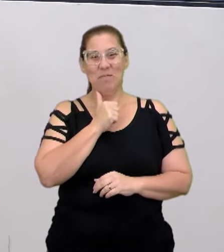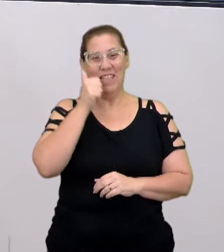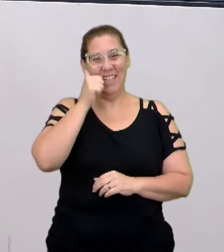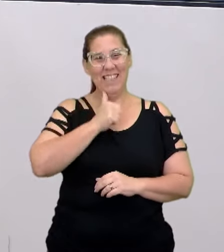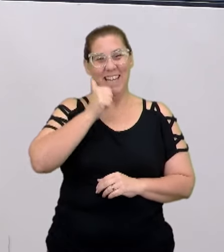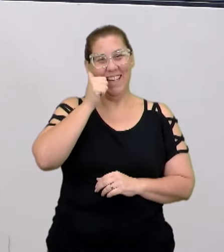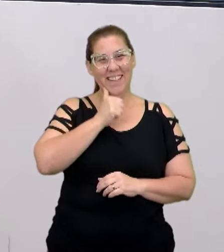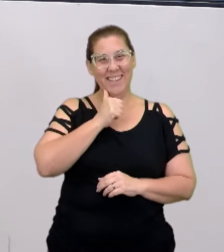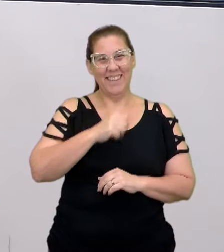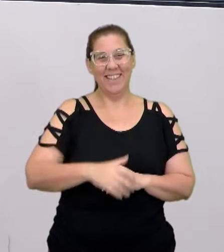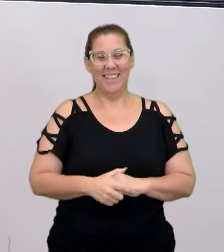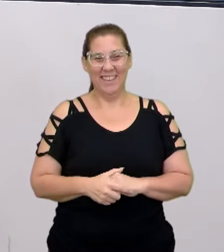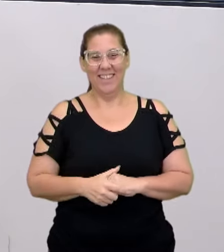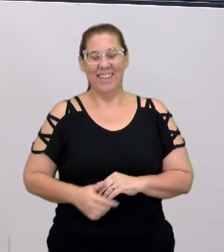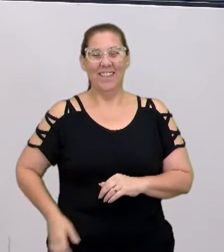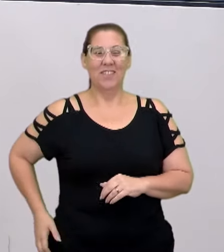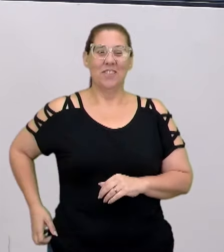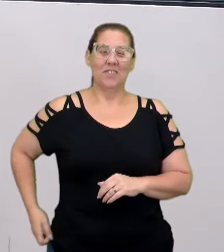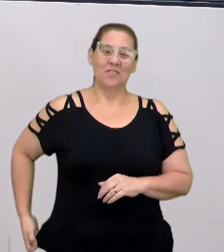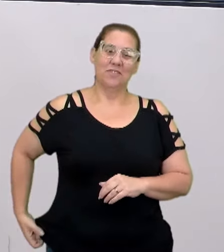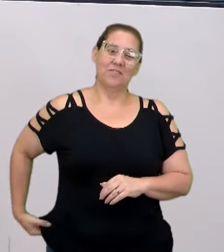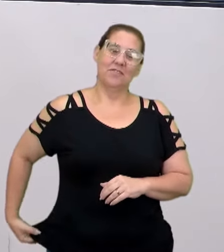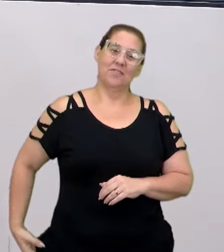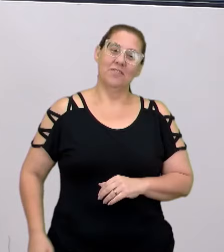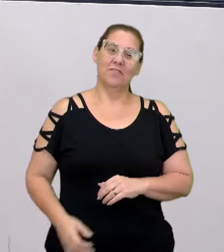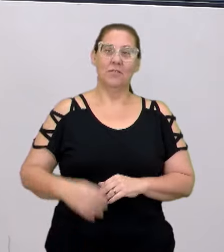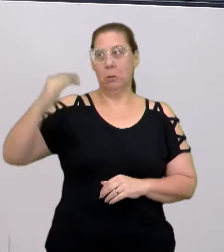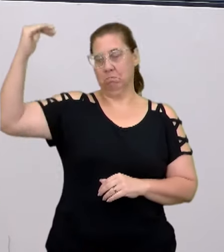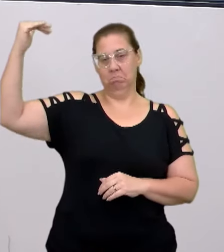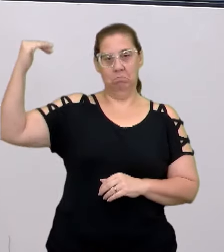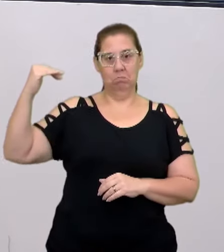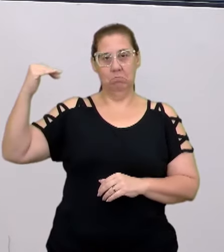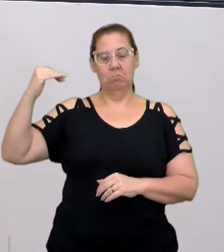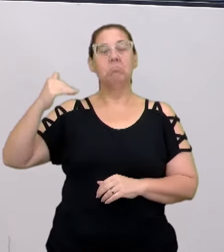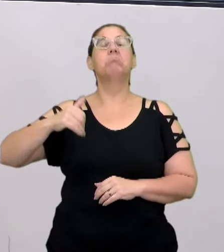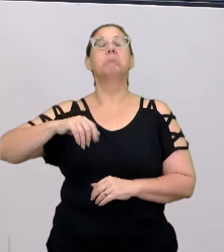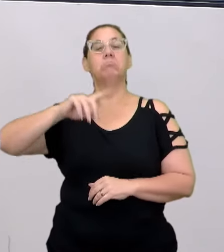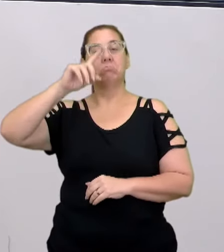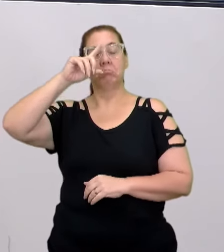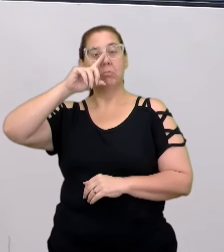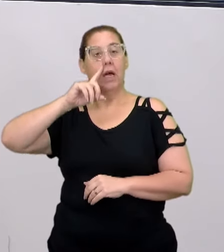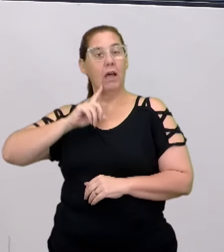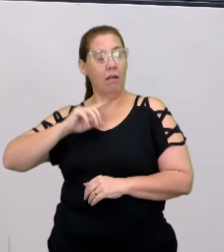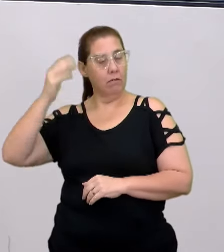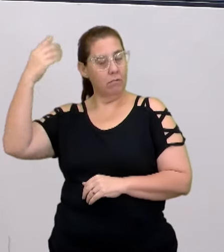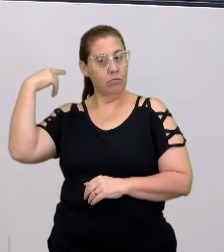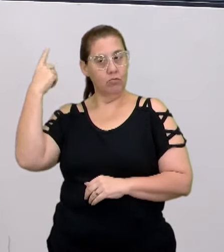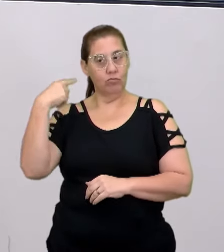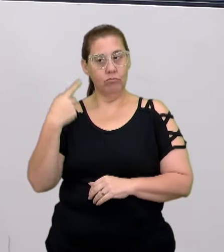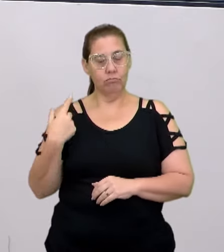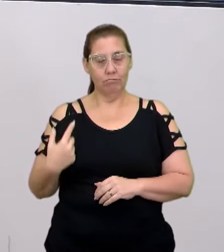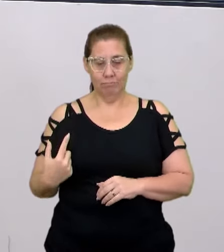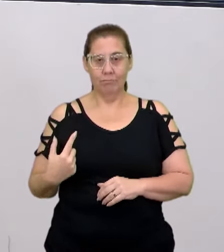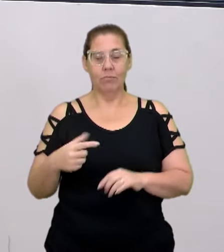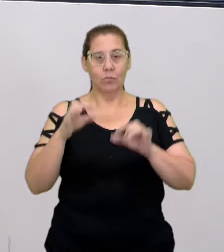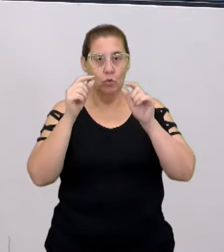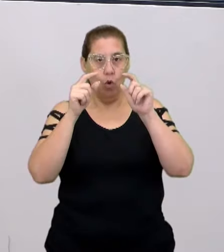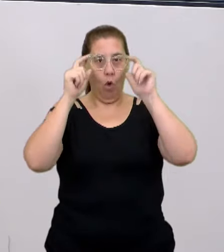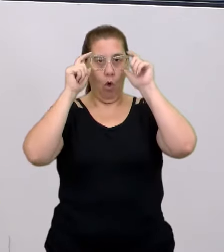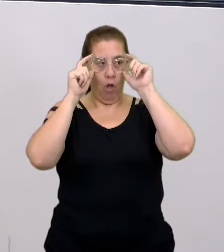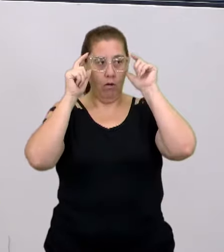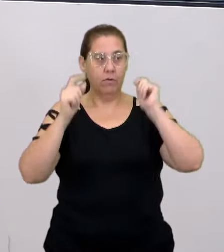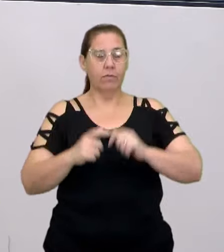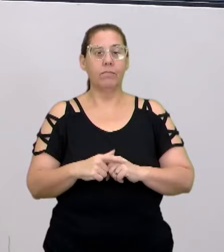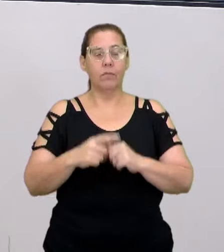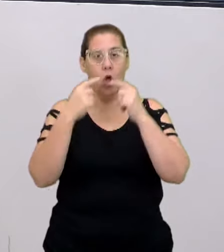uma menina, mas eu sou, né, assim, uma mulher baixa, loura, cabelos encaracolados, uso